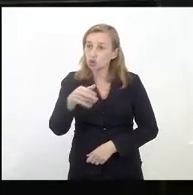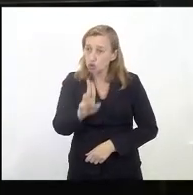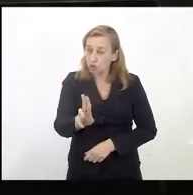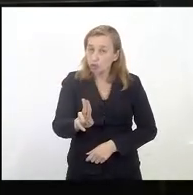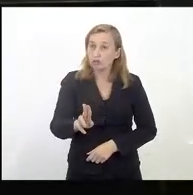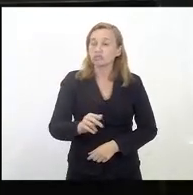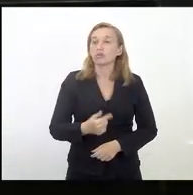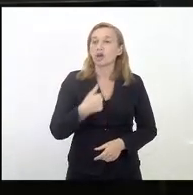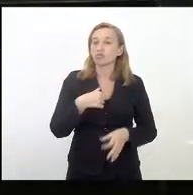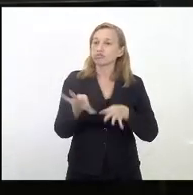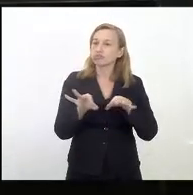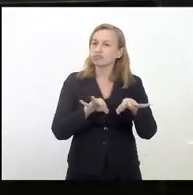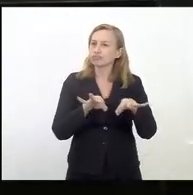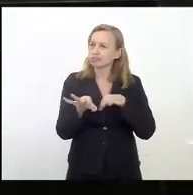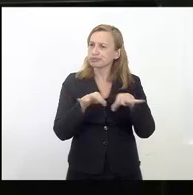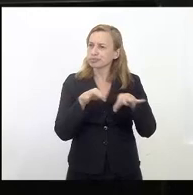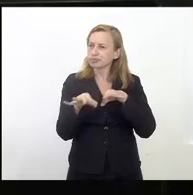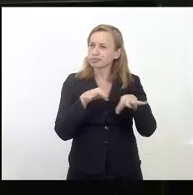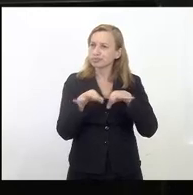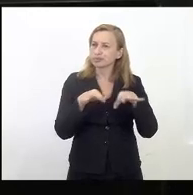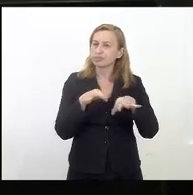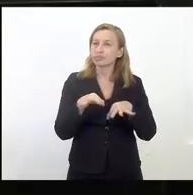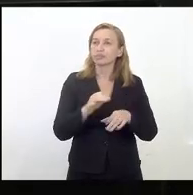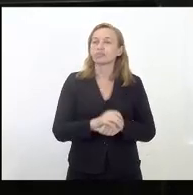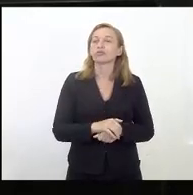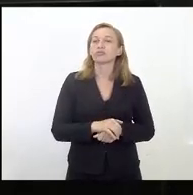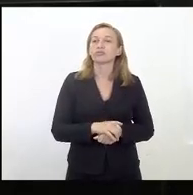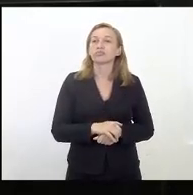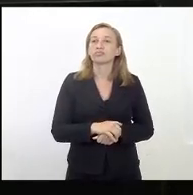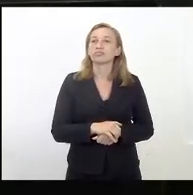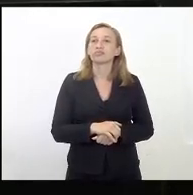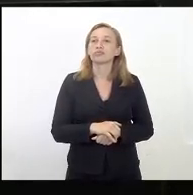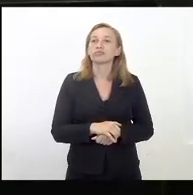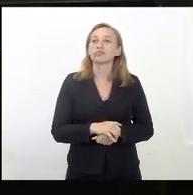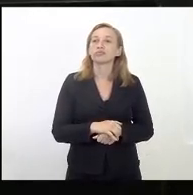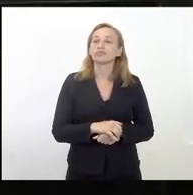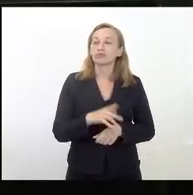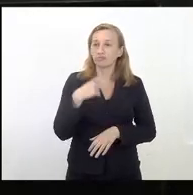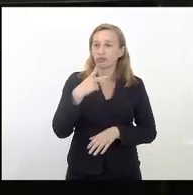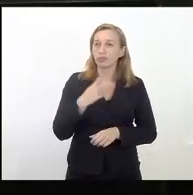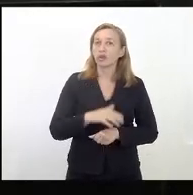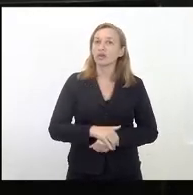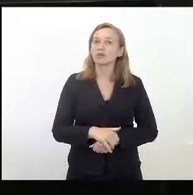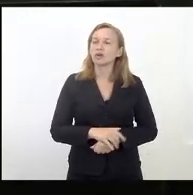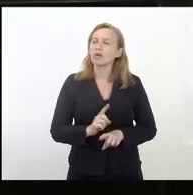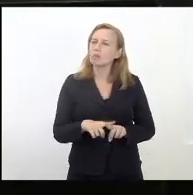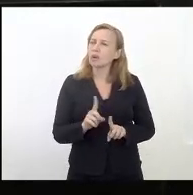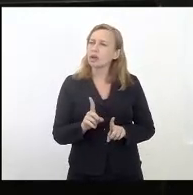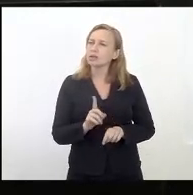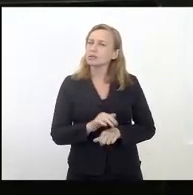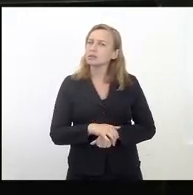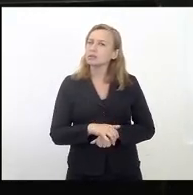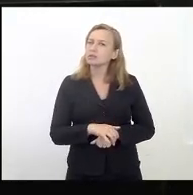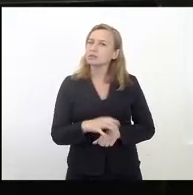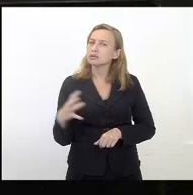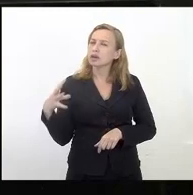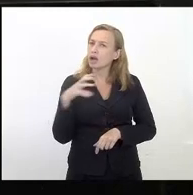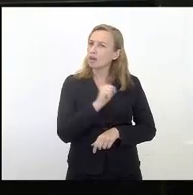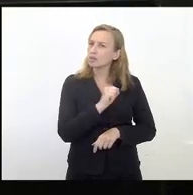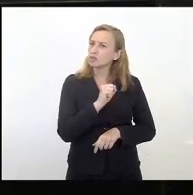tinha me preparado e para fazer um determinado pronunciamento mas vou pegar aqui um